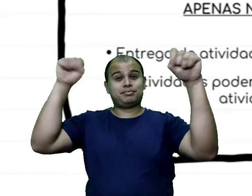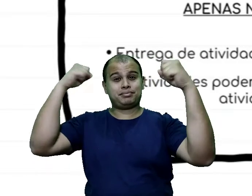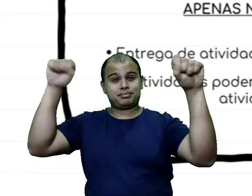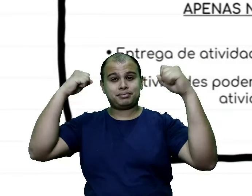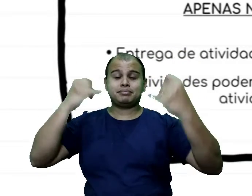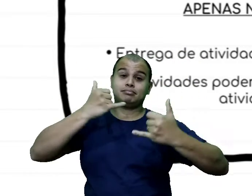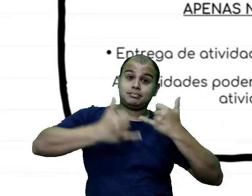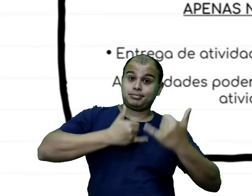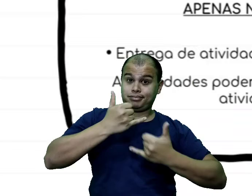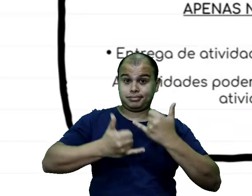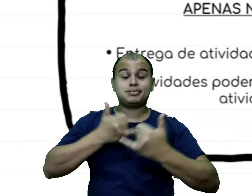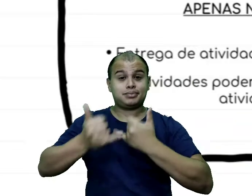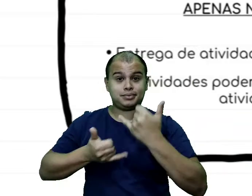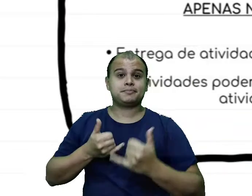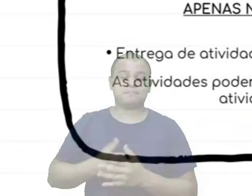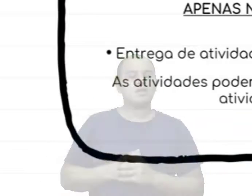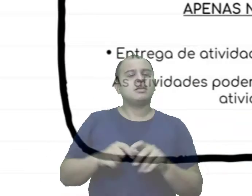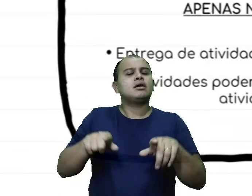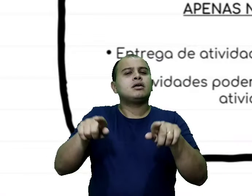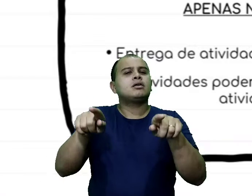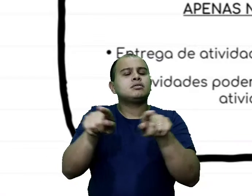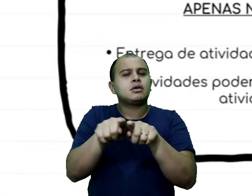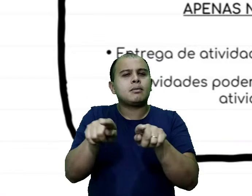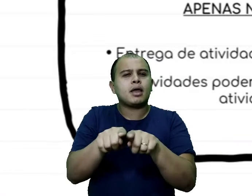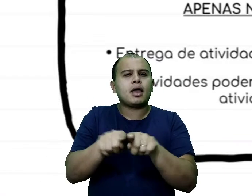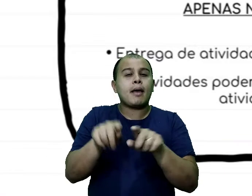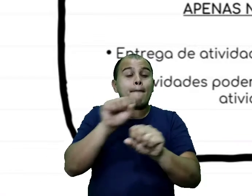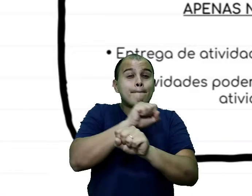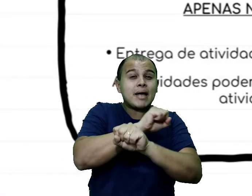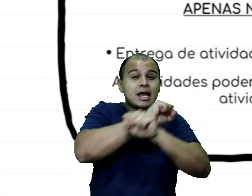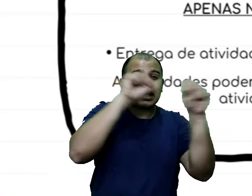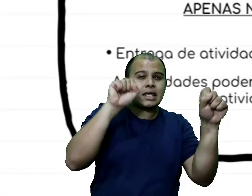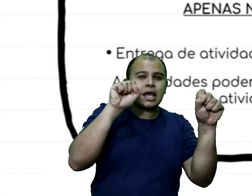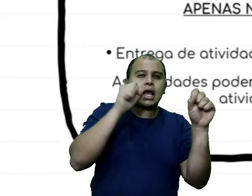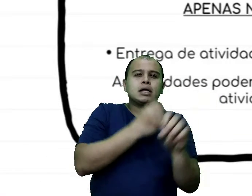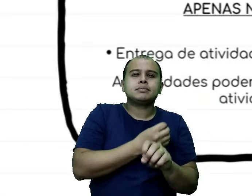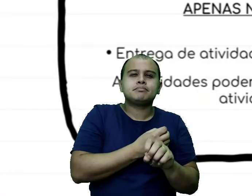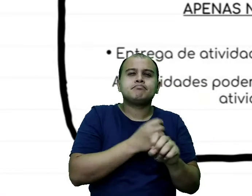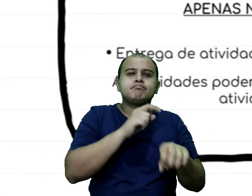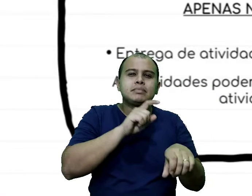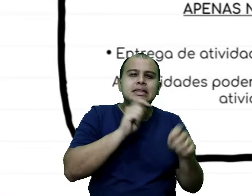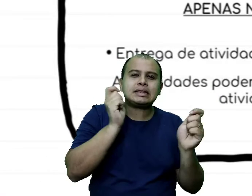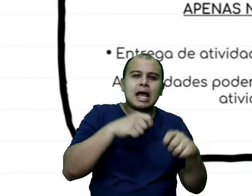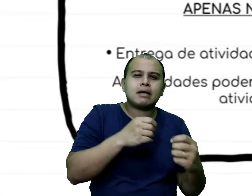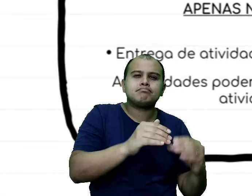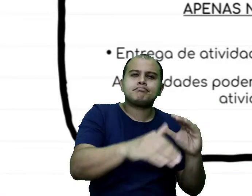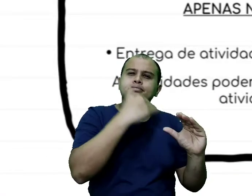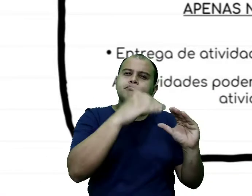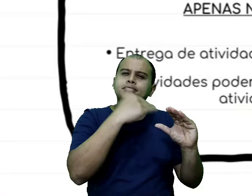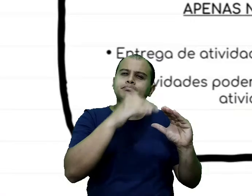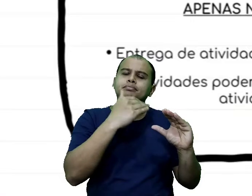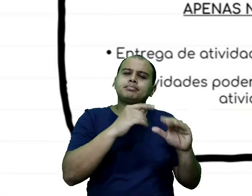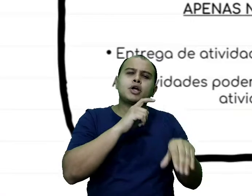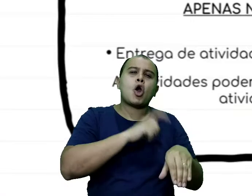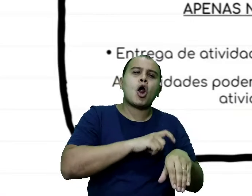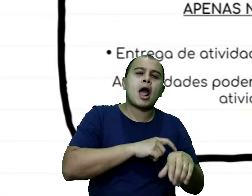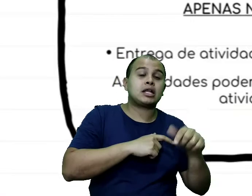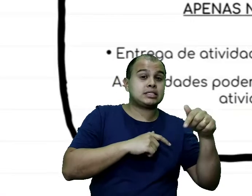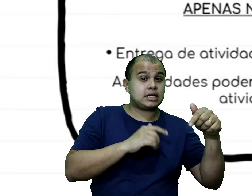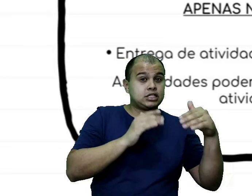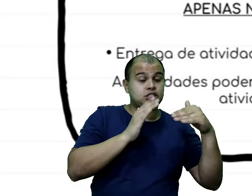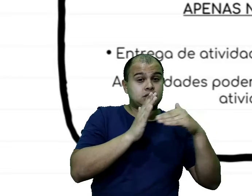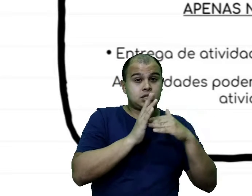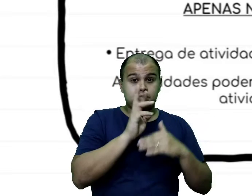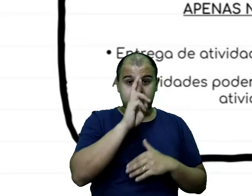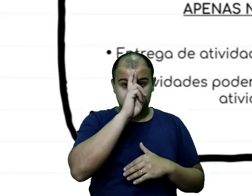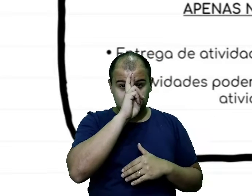e o ambiente que eles têm para a aula. O atendimento, para quem é do período da manhã, é das 7 ao meio-dia e